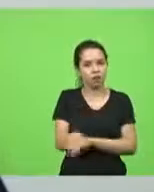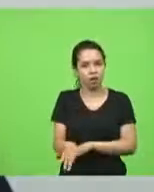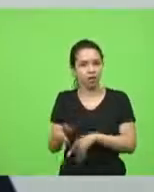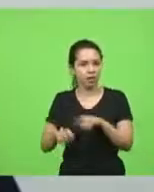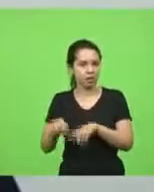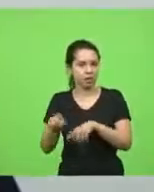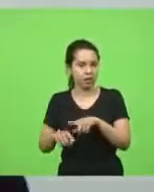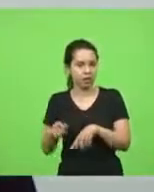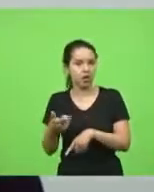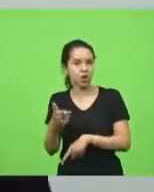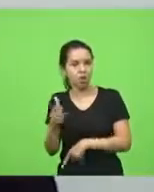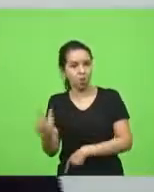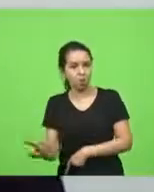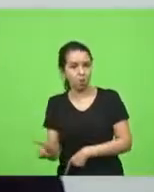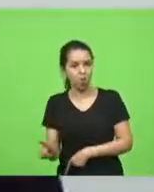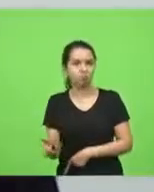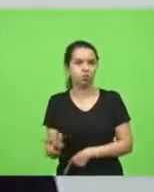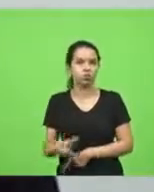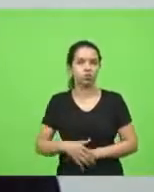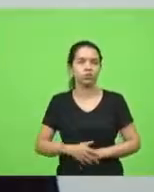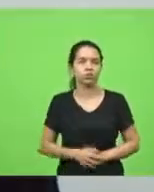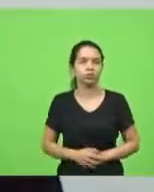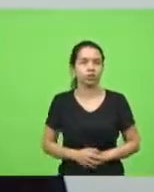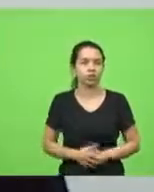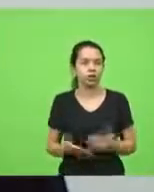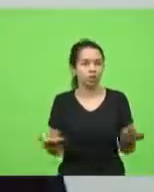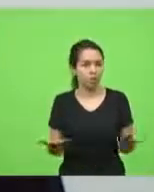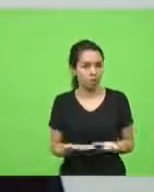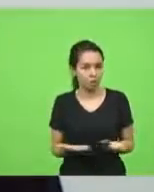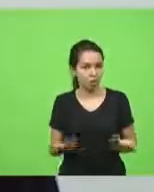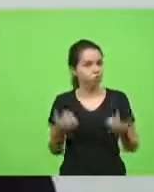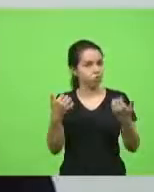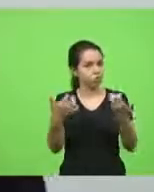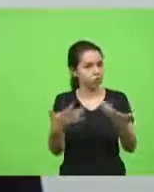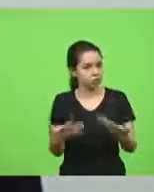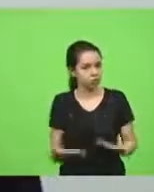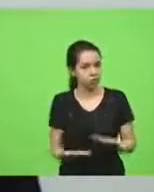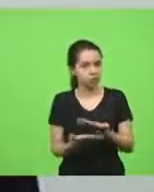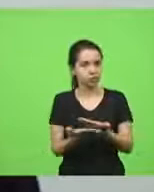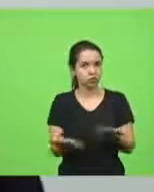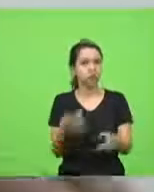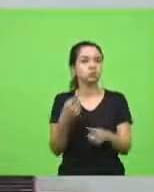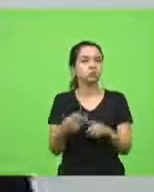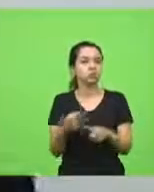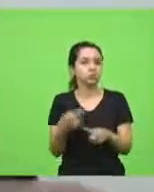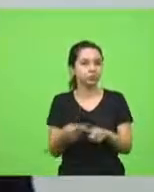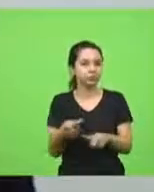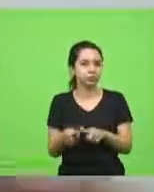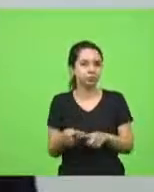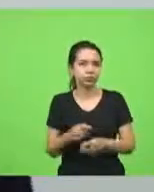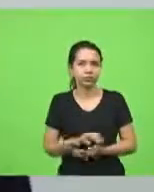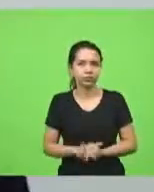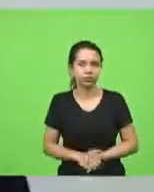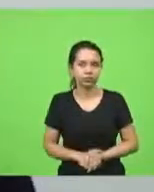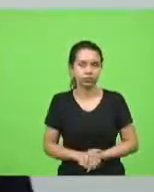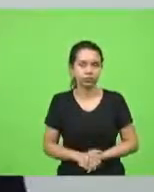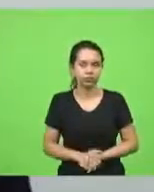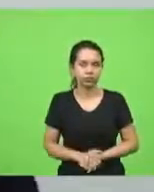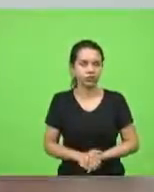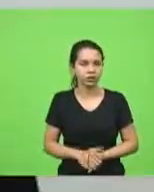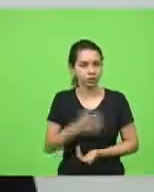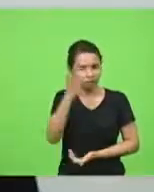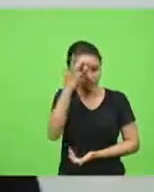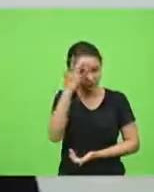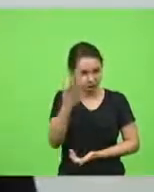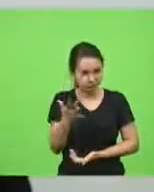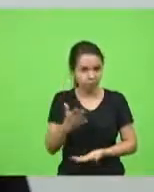de material. Eu estou trazendo essa realidade, colegas deputados, porque vejam que não é tão simples